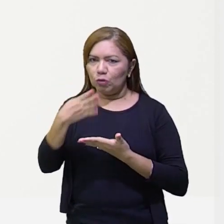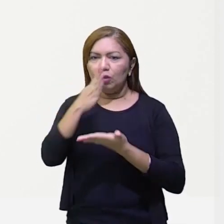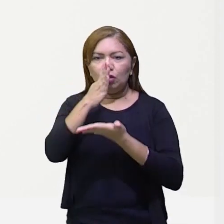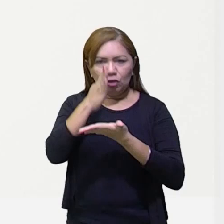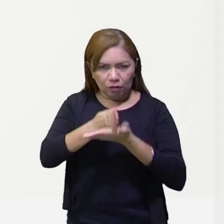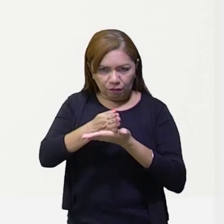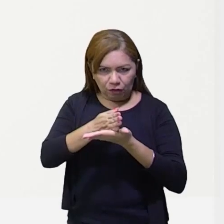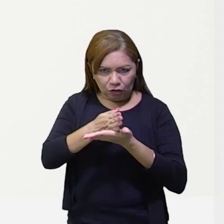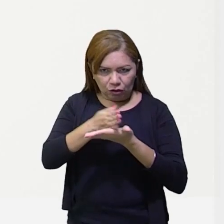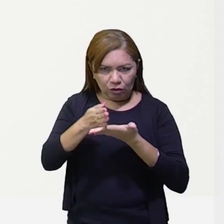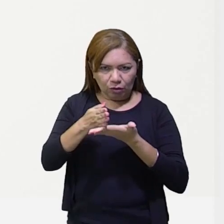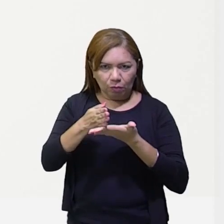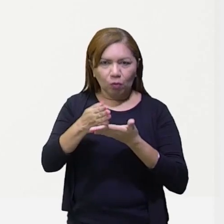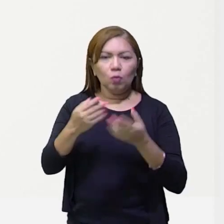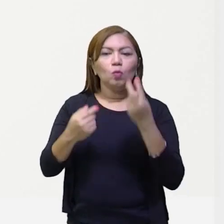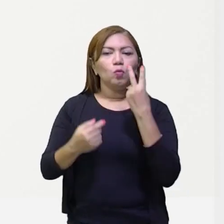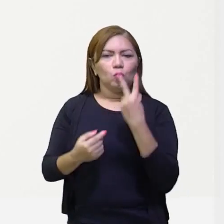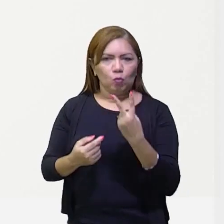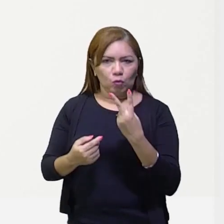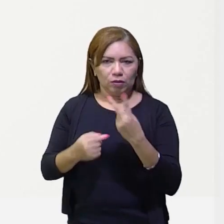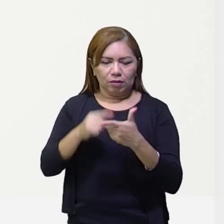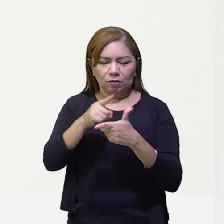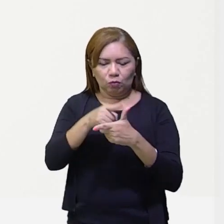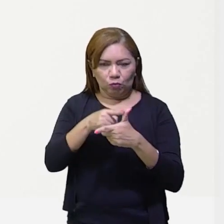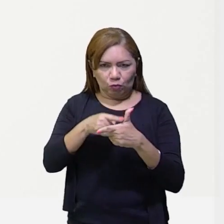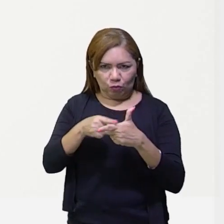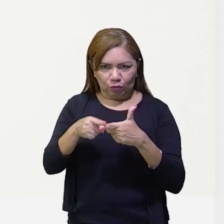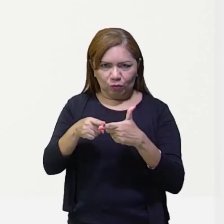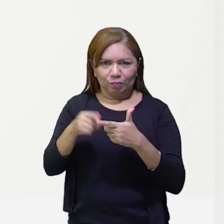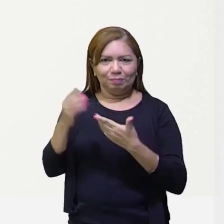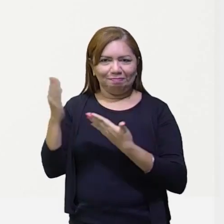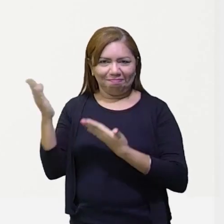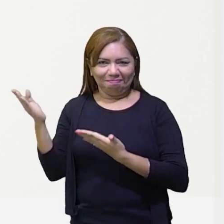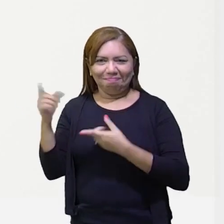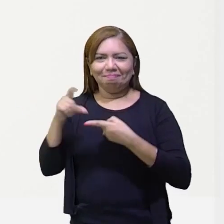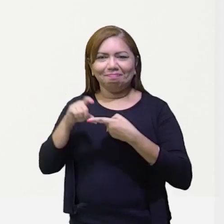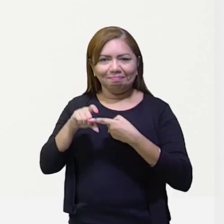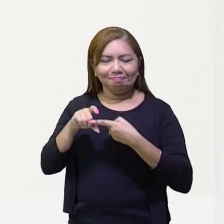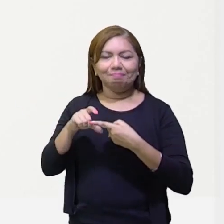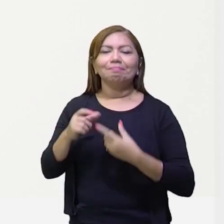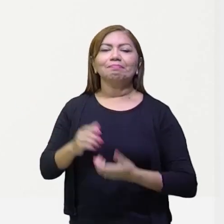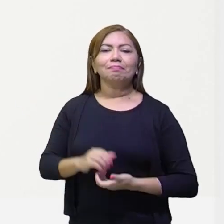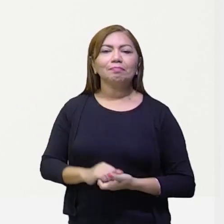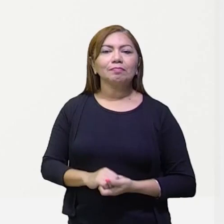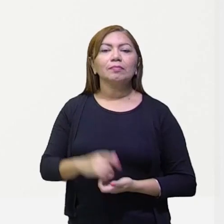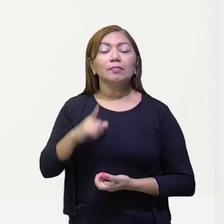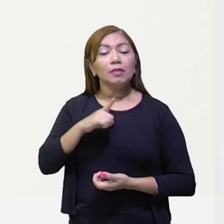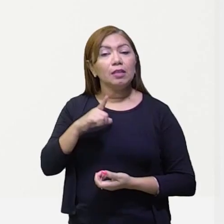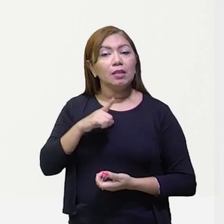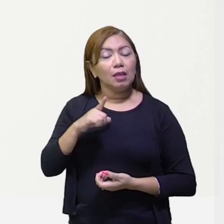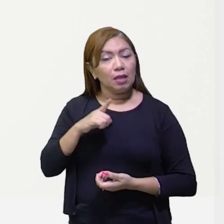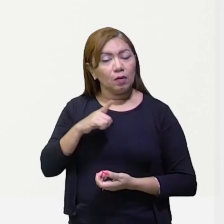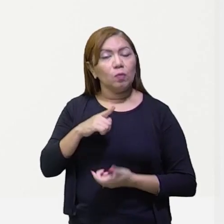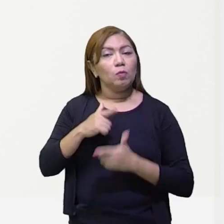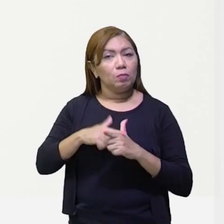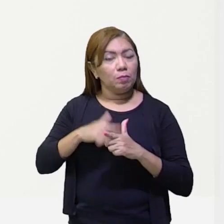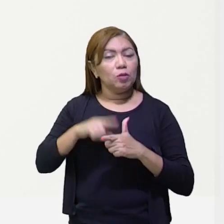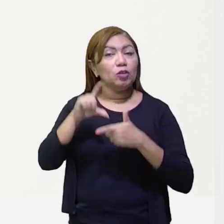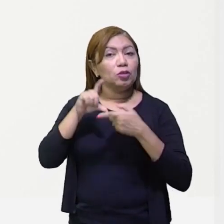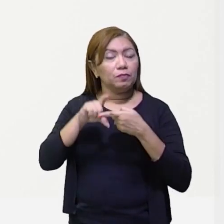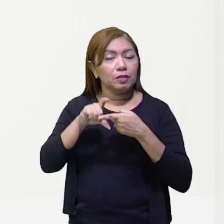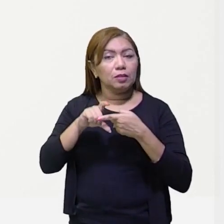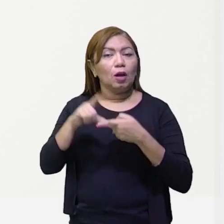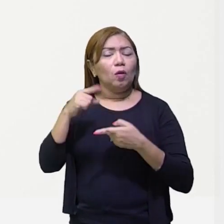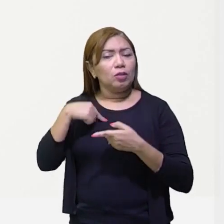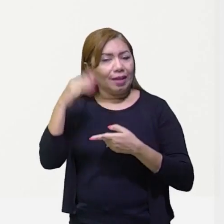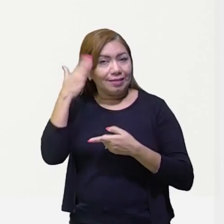dela, então vou ter que dividir por 2. Muito bem. Então já identifiquei que o problema é a divisão,